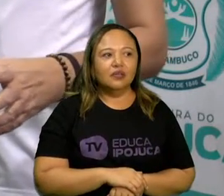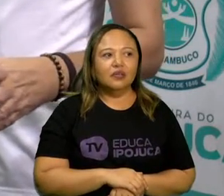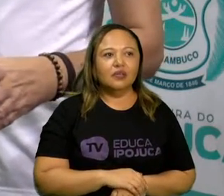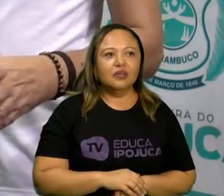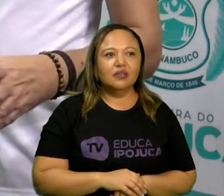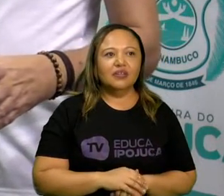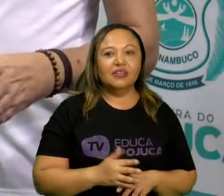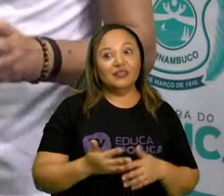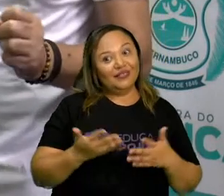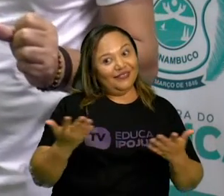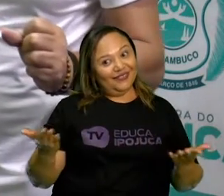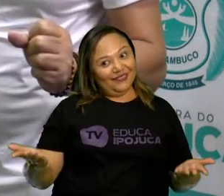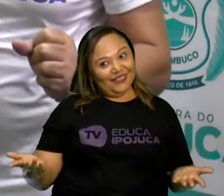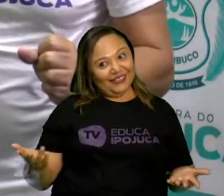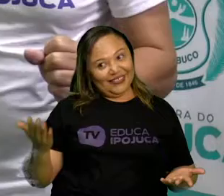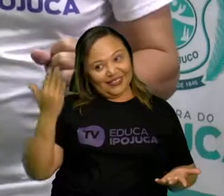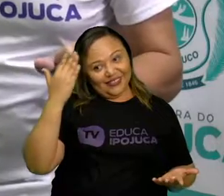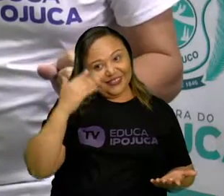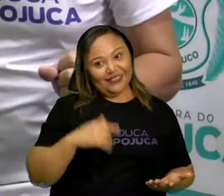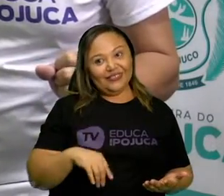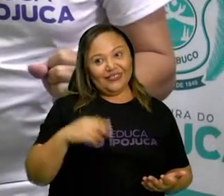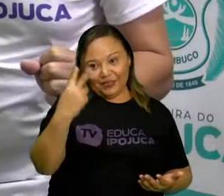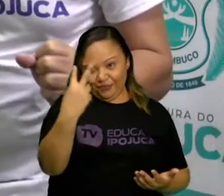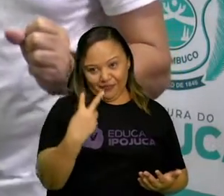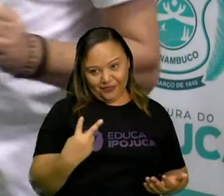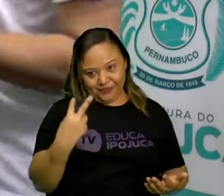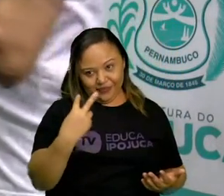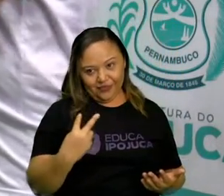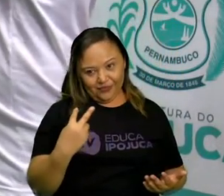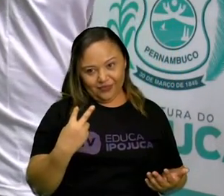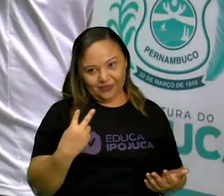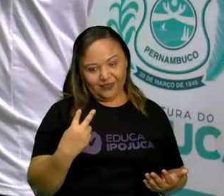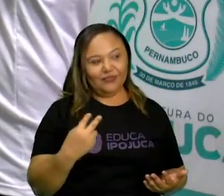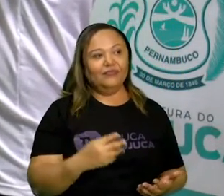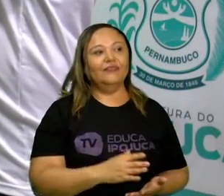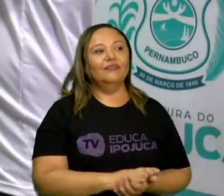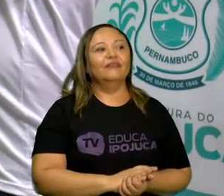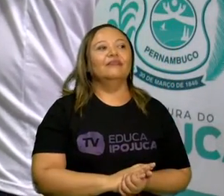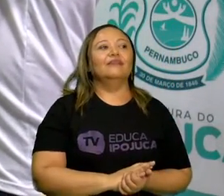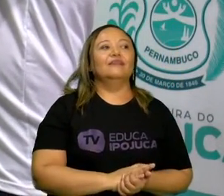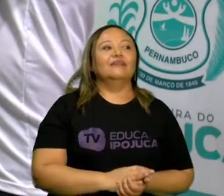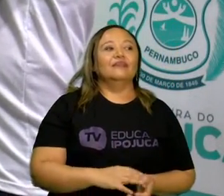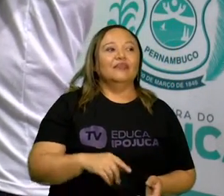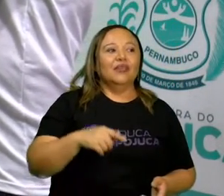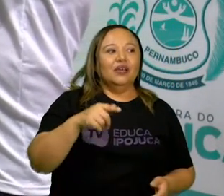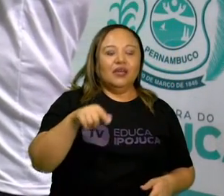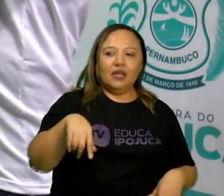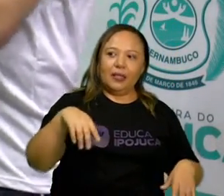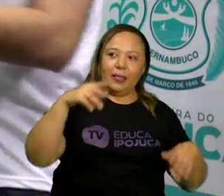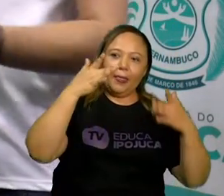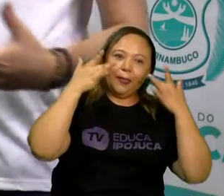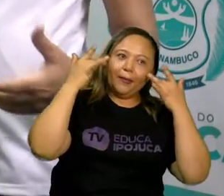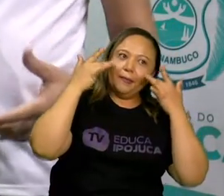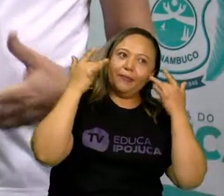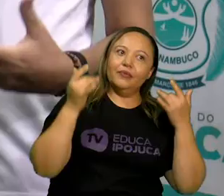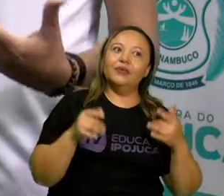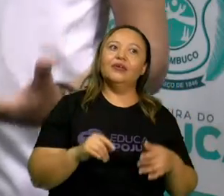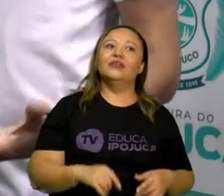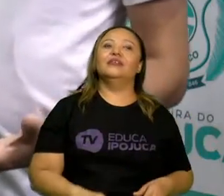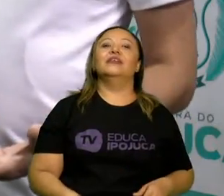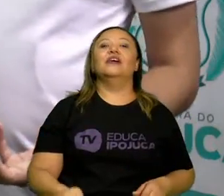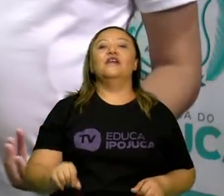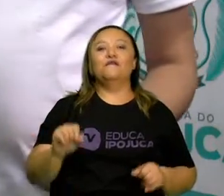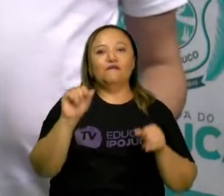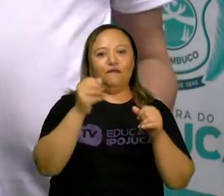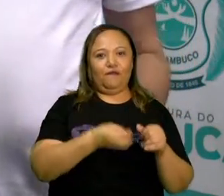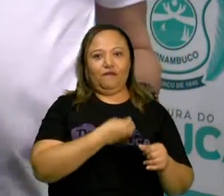fazendo o quê tá me vendo Ai meu Deus né E aí esse é um espetáculo que fala sobre a vida